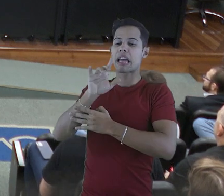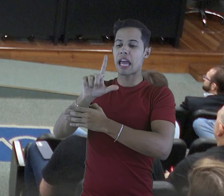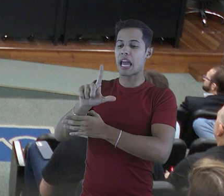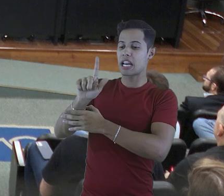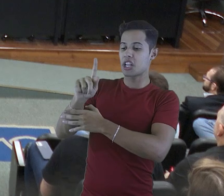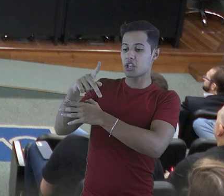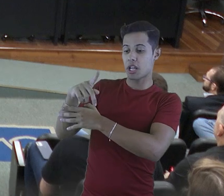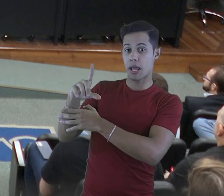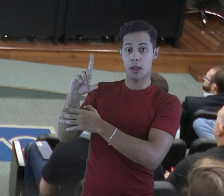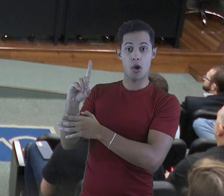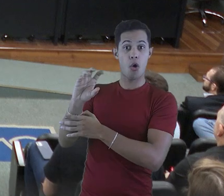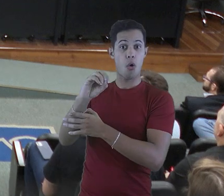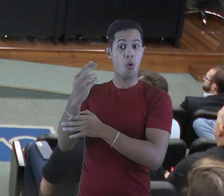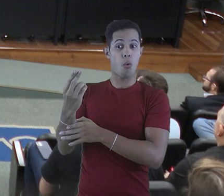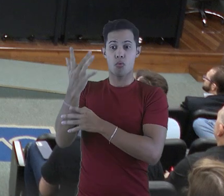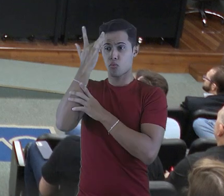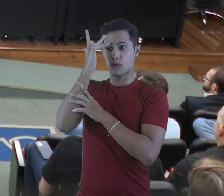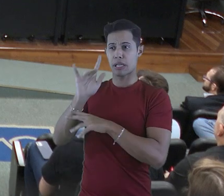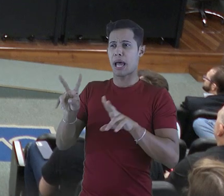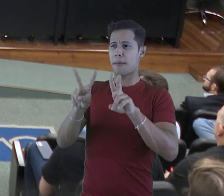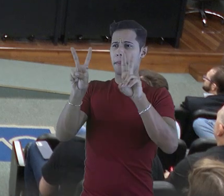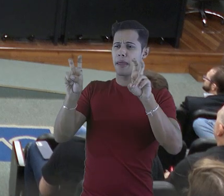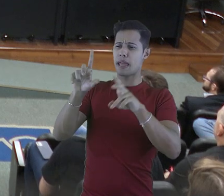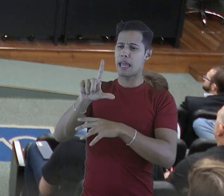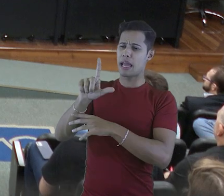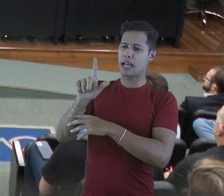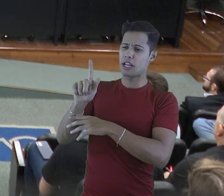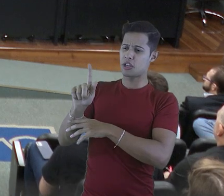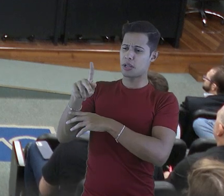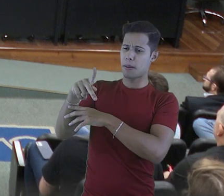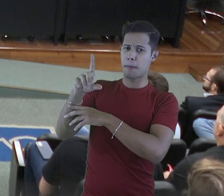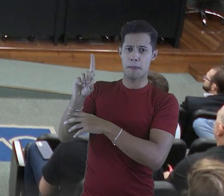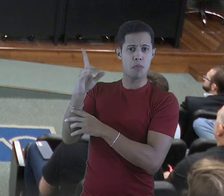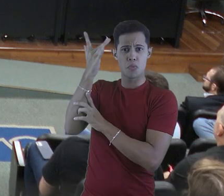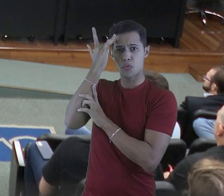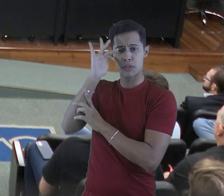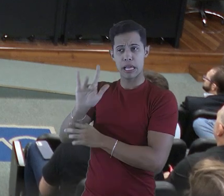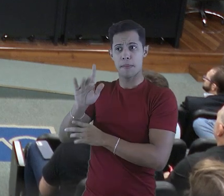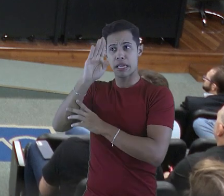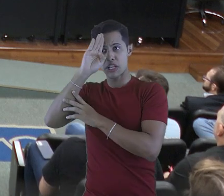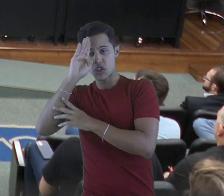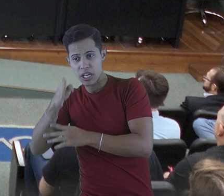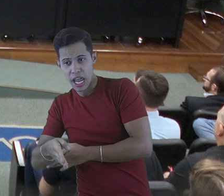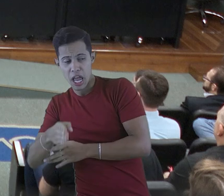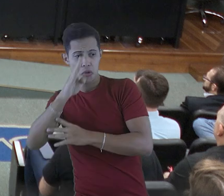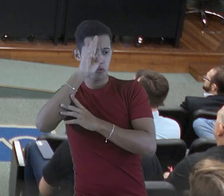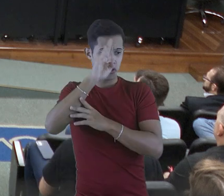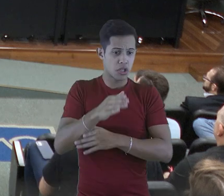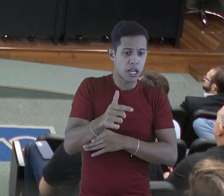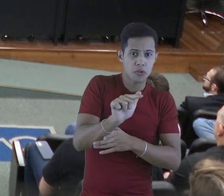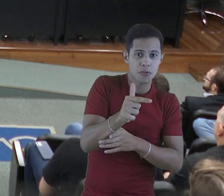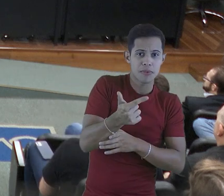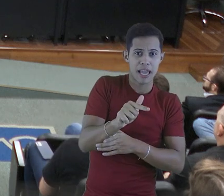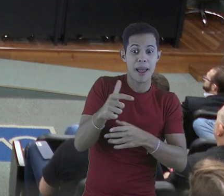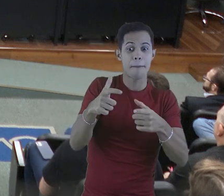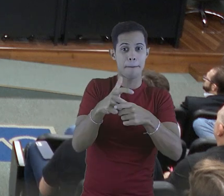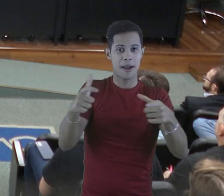jeito não sabia o que era dado direto indireto boa parte de vocês então veja como isso é importante